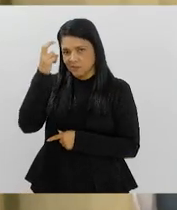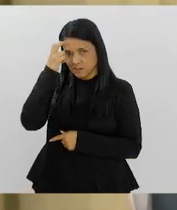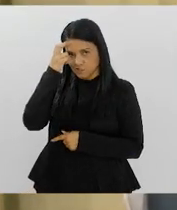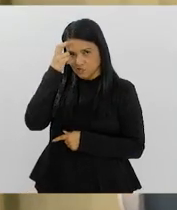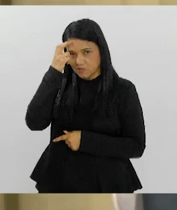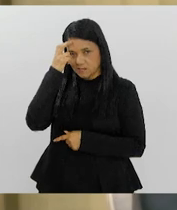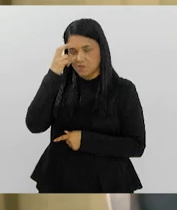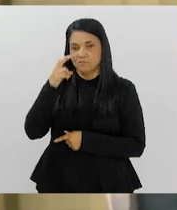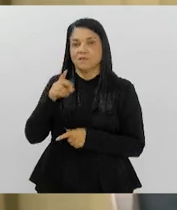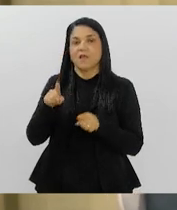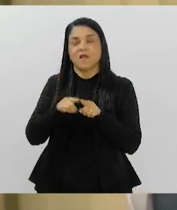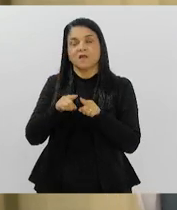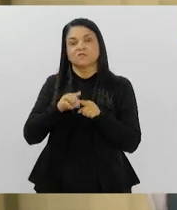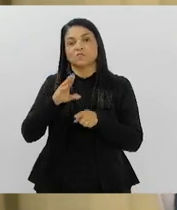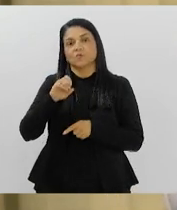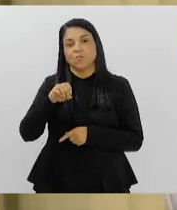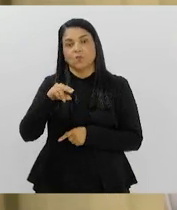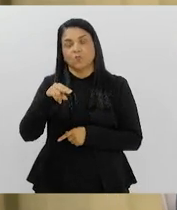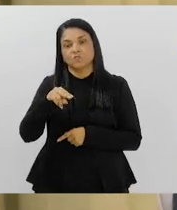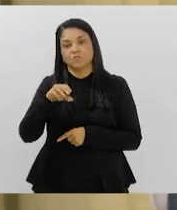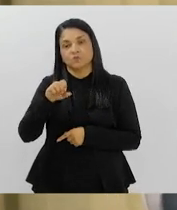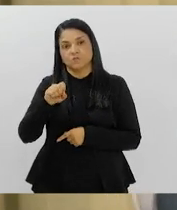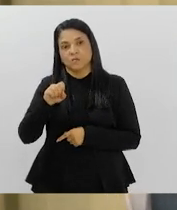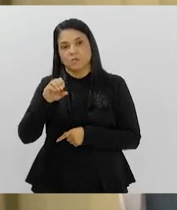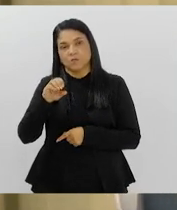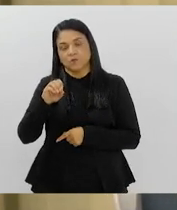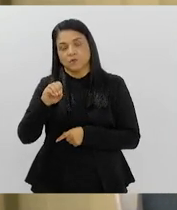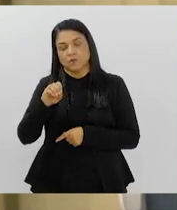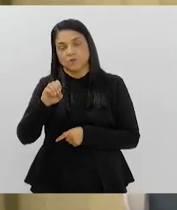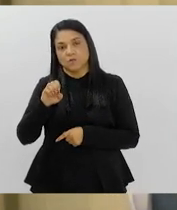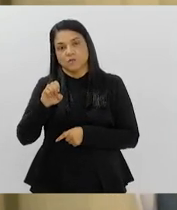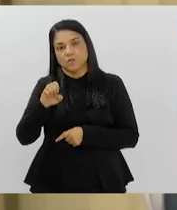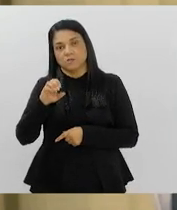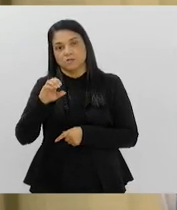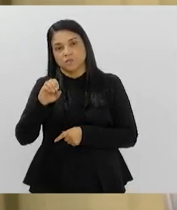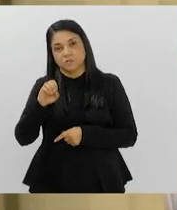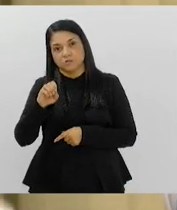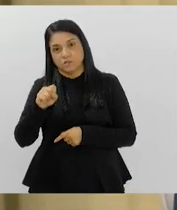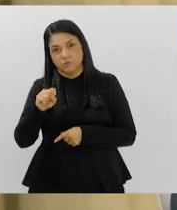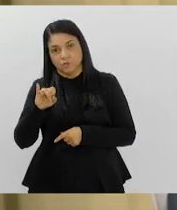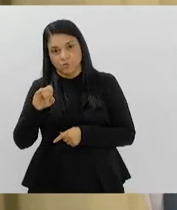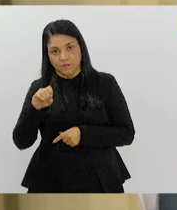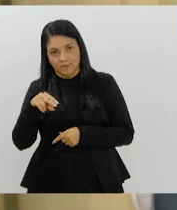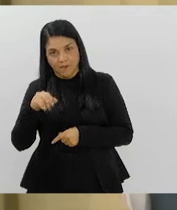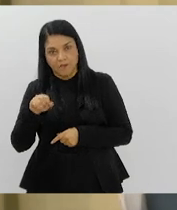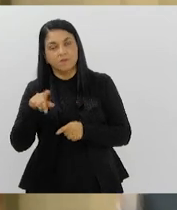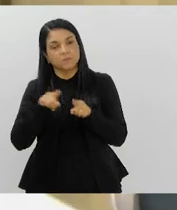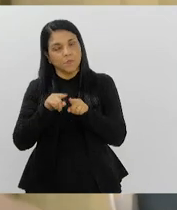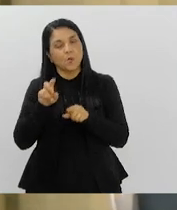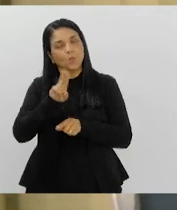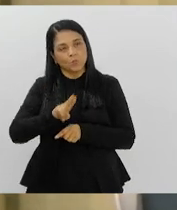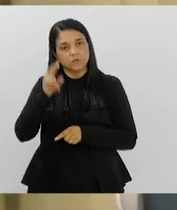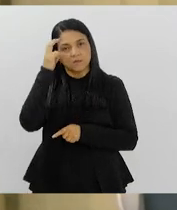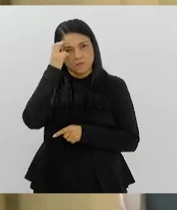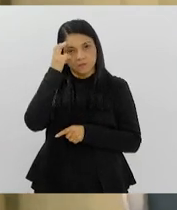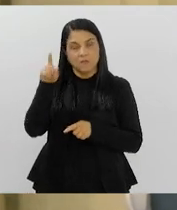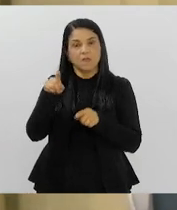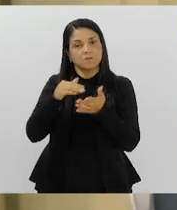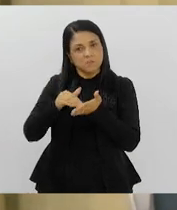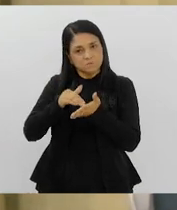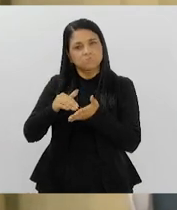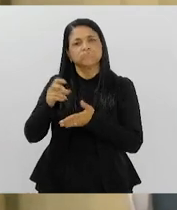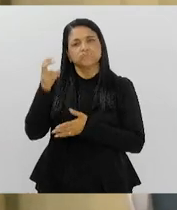usam inteligência. Então, por que não pensar diferente, não pensar fora da caixinha? A nossa Secretaria de Educação já tem uma coordenadoria de